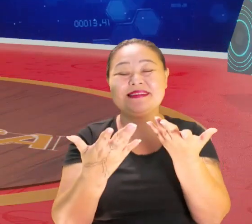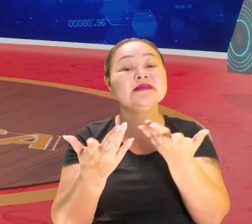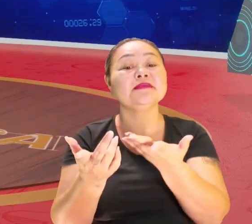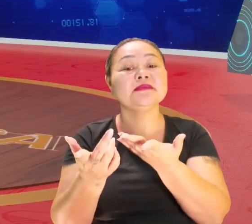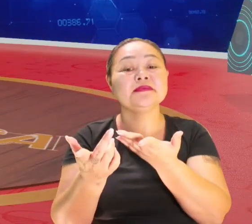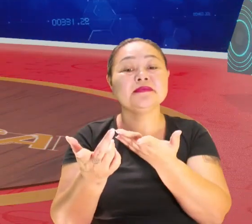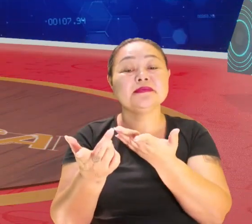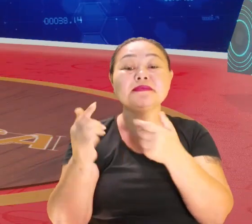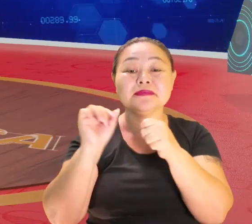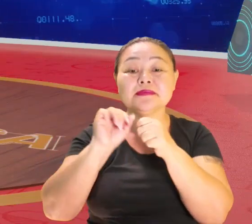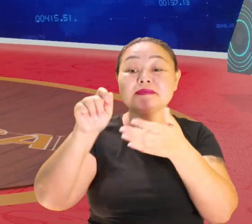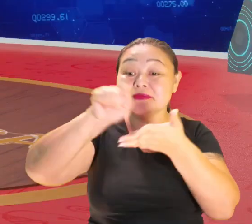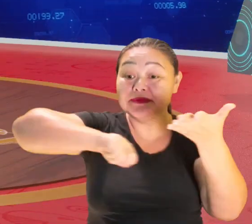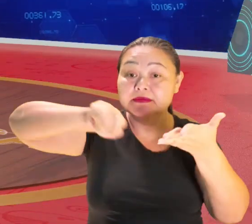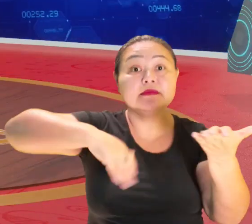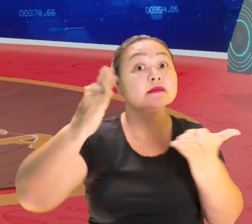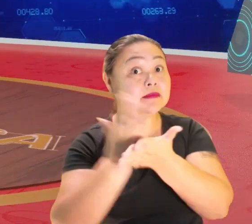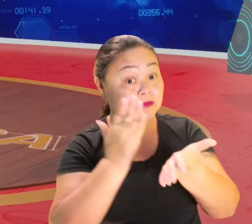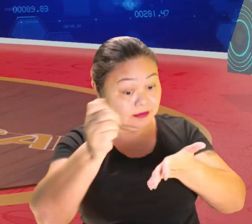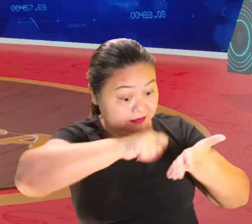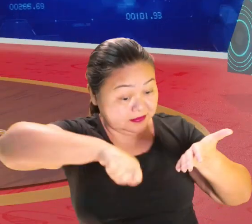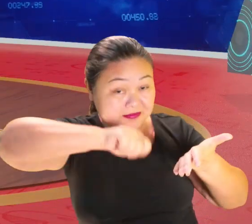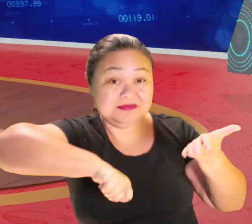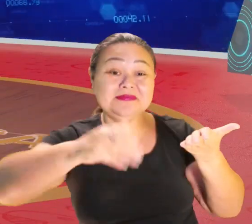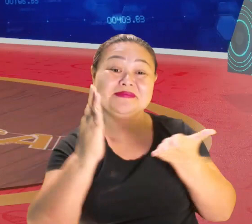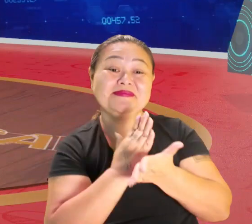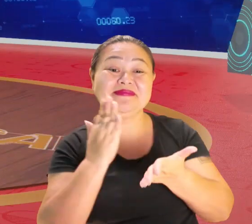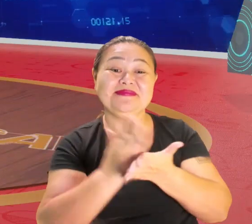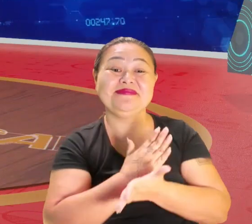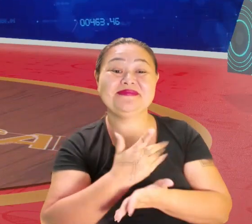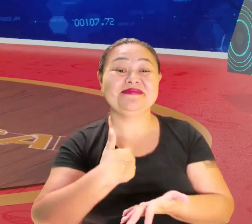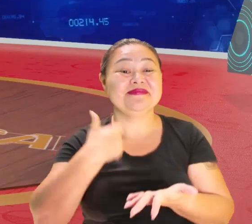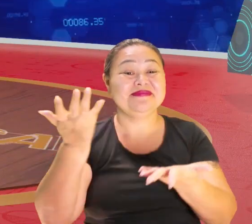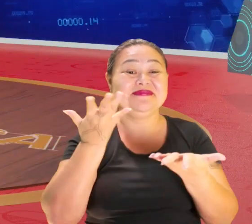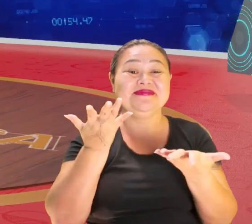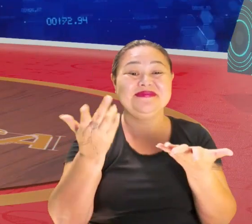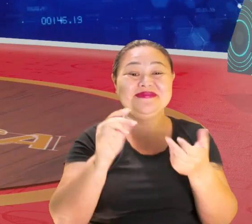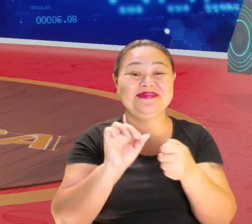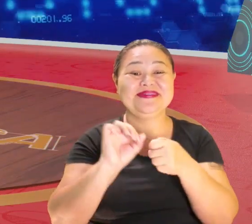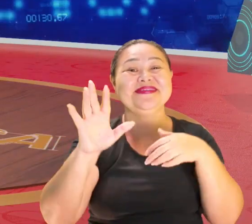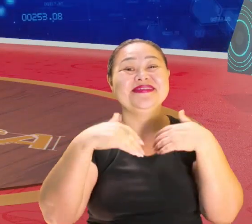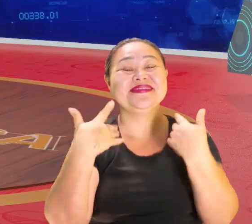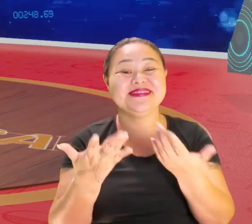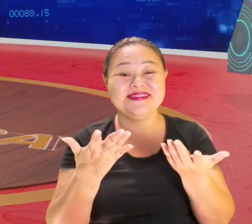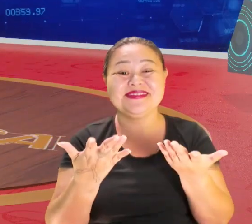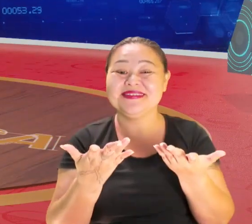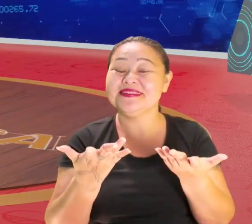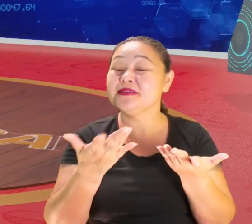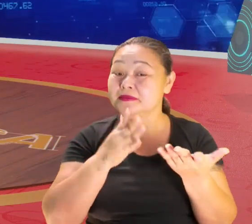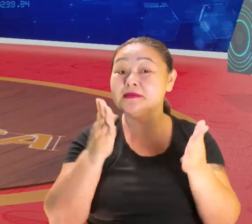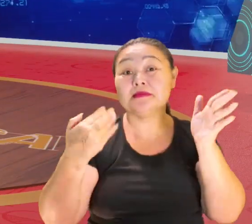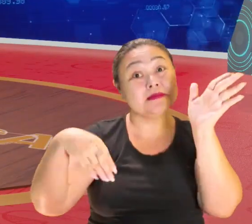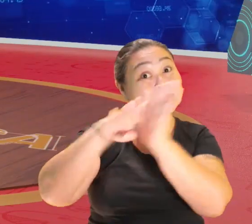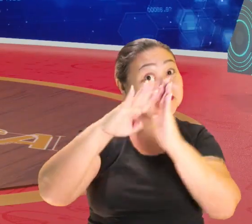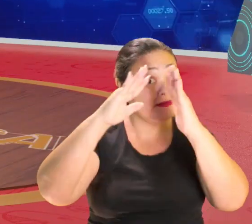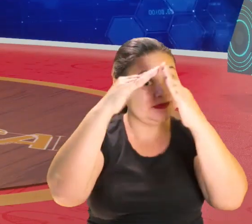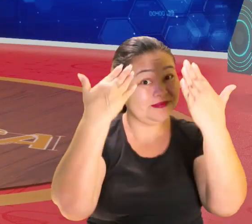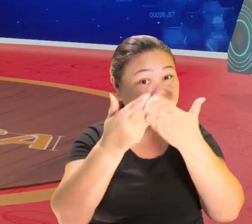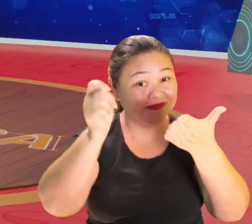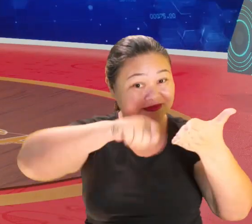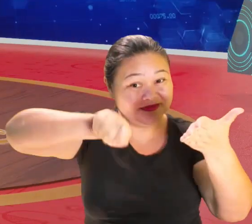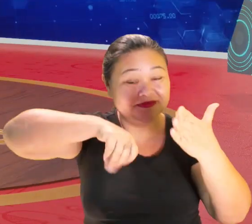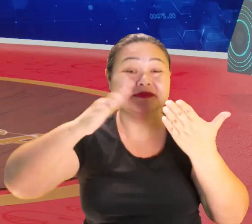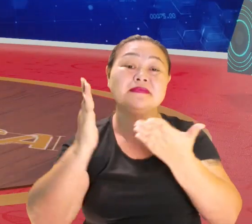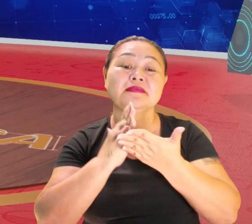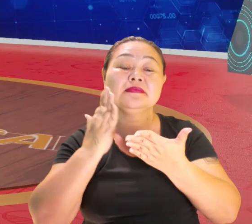pronto, né? Ela quer dar o visto no caderno. Quero. Agora eu tô por essas. Vamos chegar aí nas escolas aí dando o visto